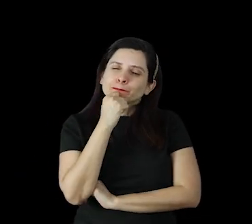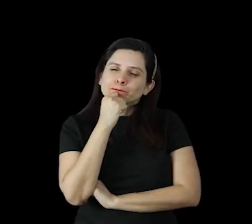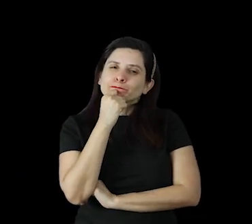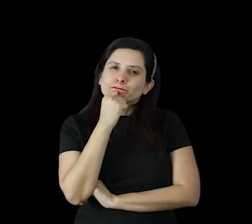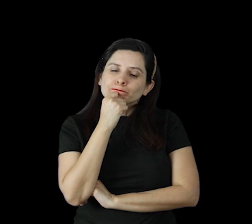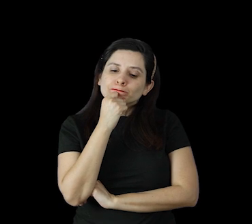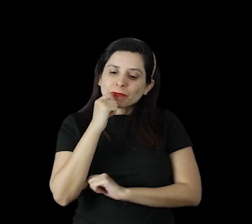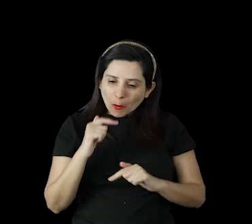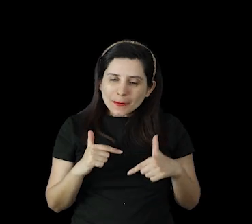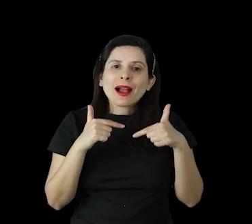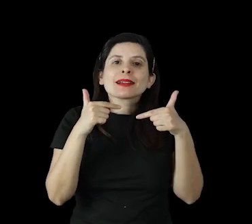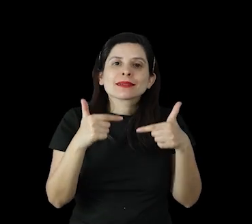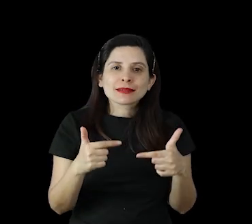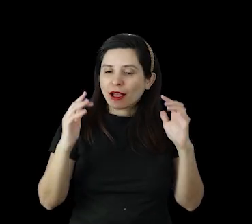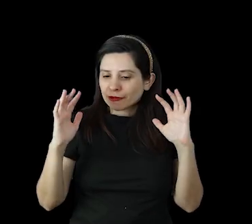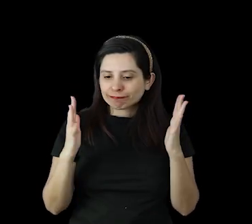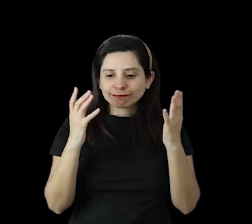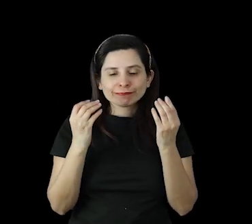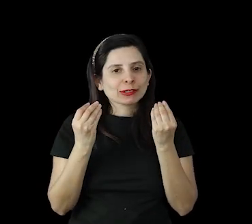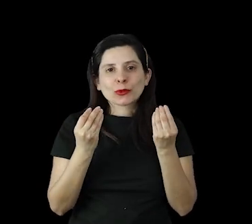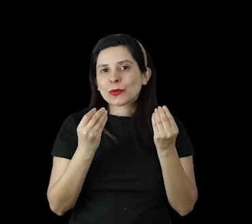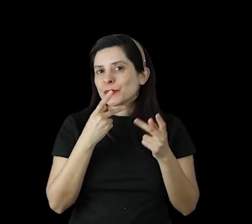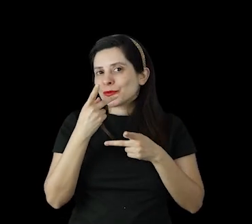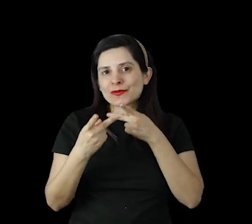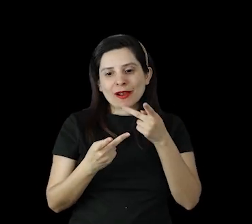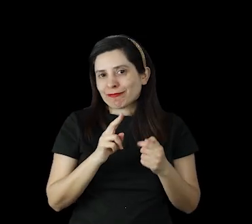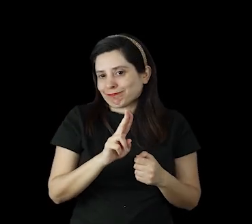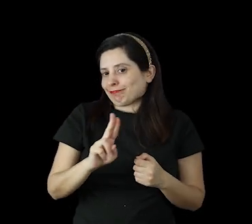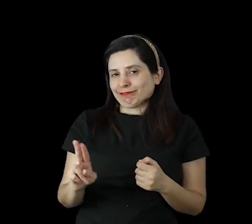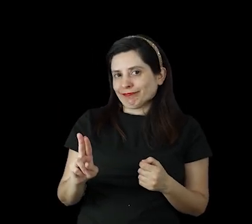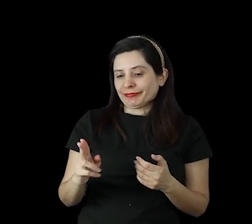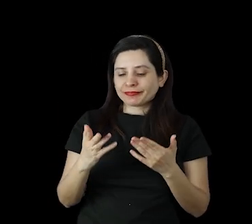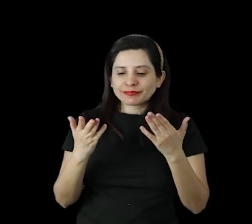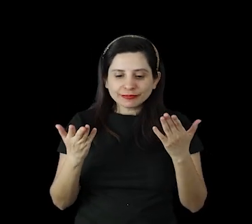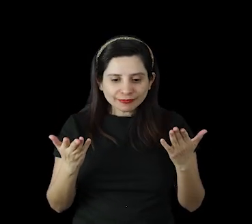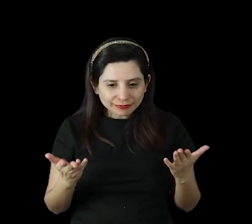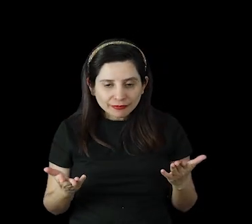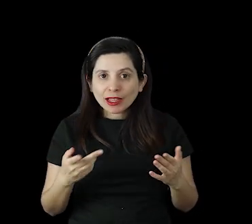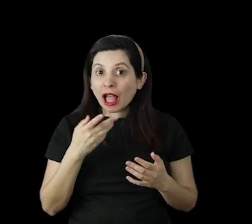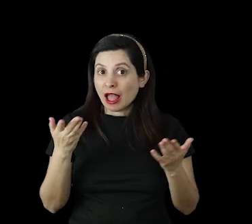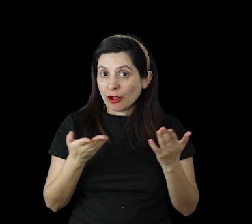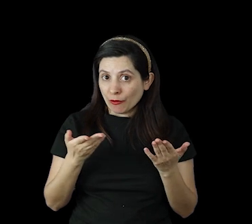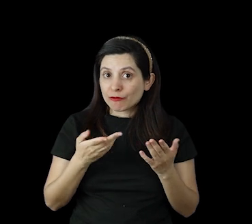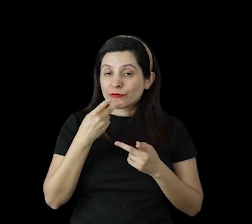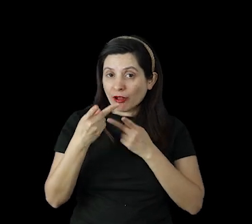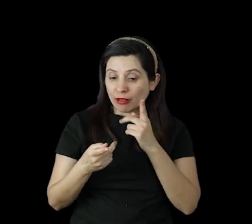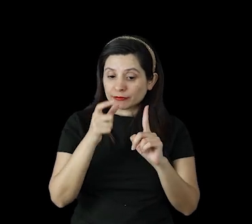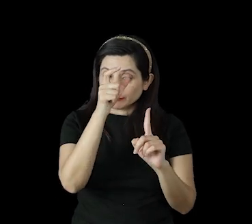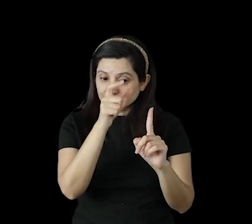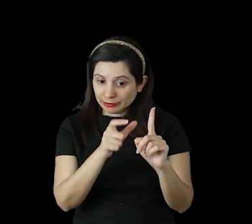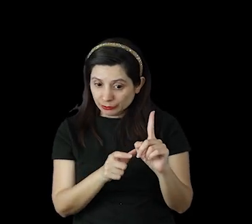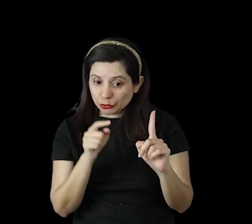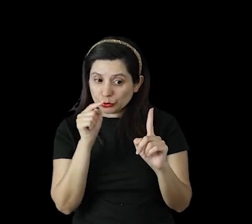uma ação que acontece que a gente não tem como dominar, né. Então entrando aqui em personagem,